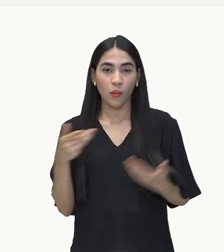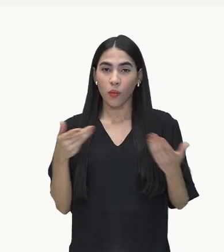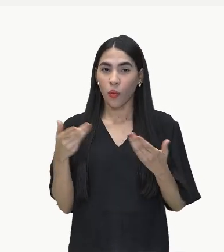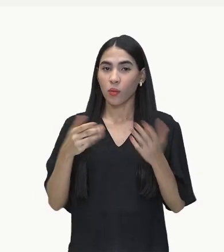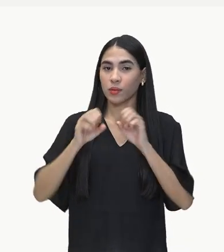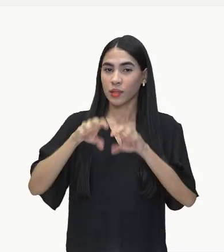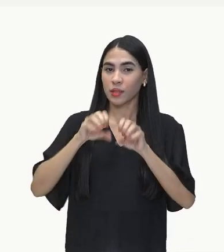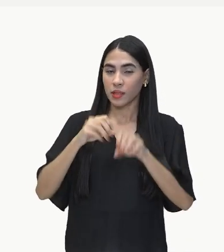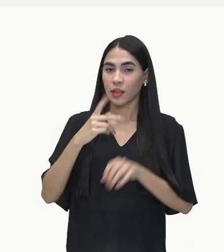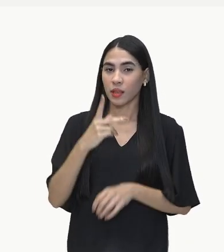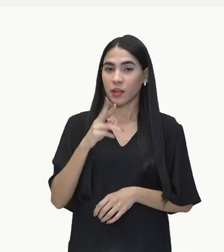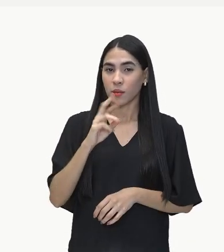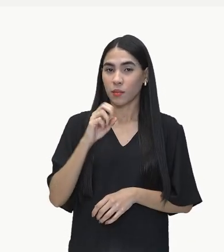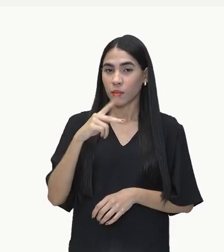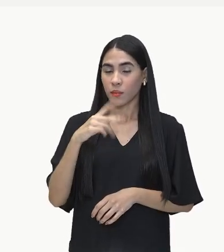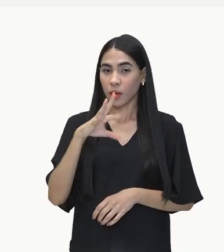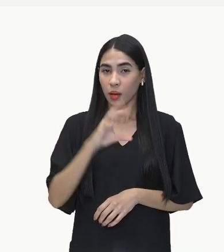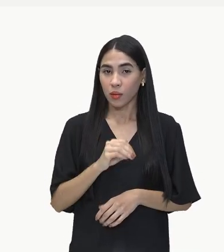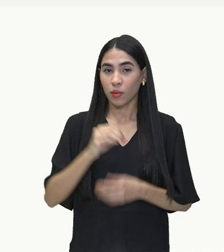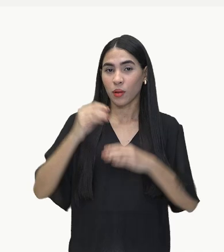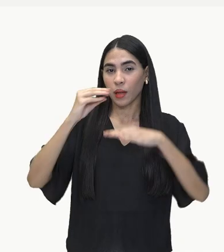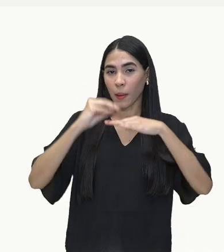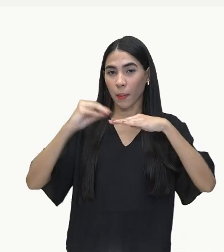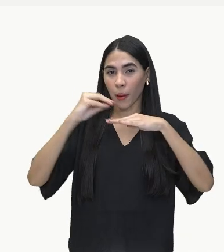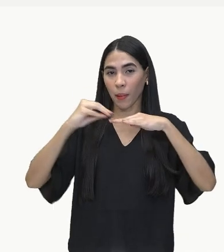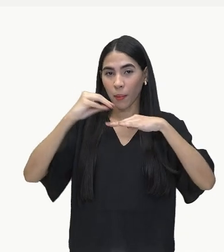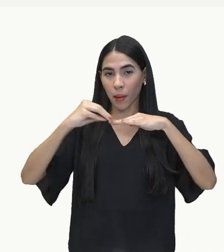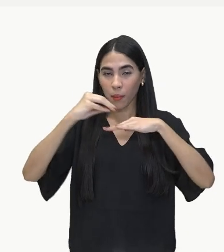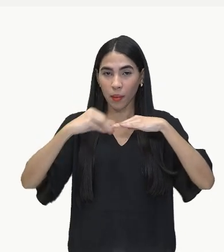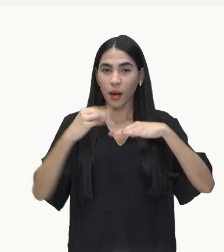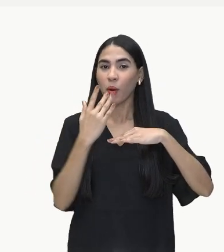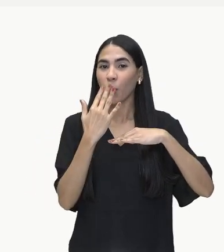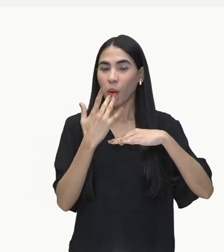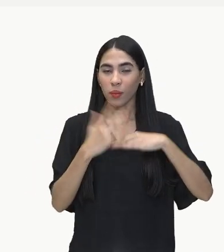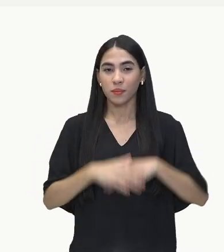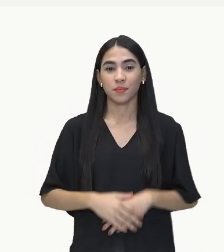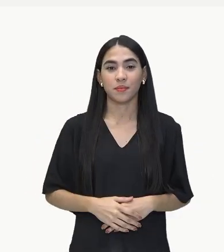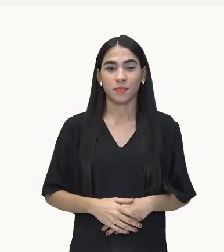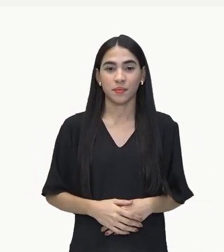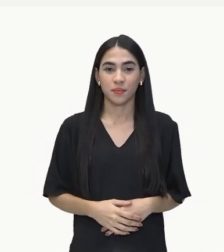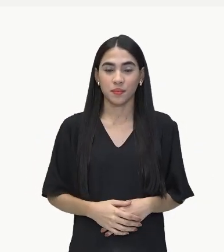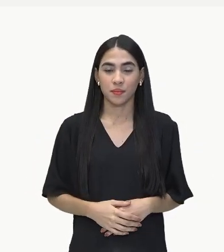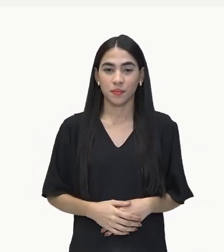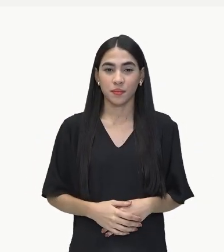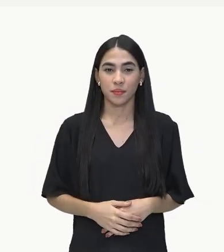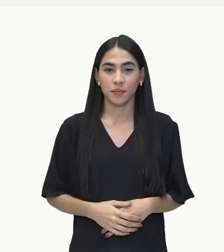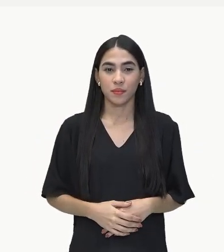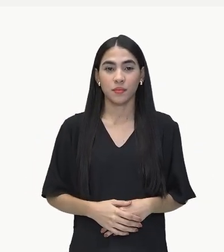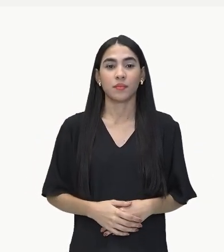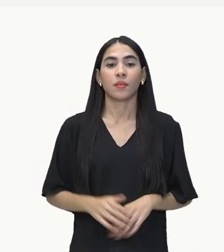propanona para retirar o seu esmalte. Olha aí que interessante. A fórmula química